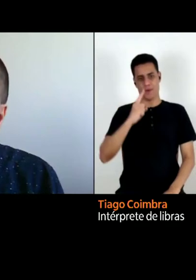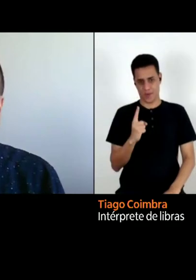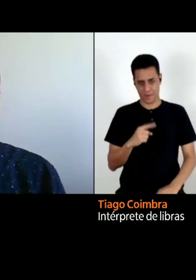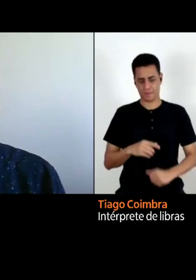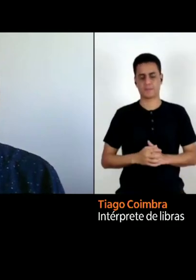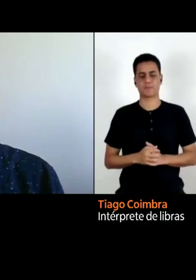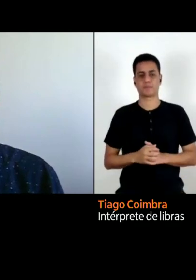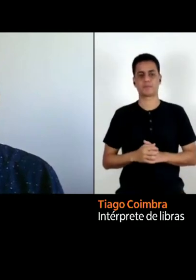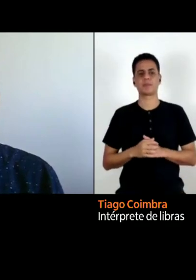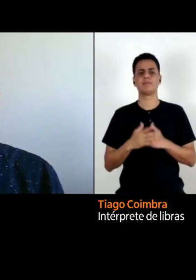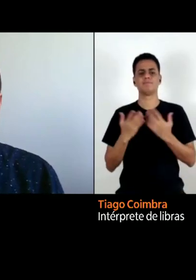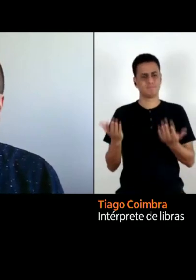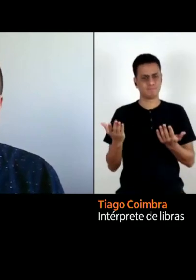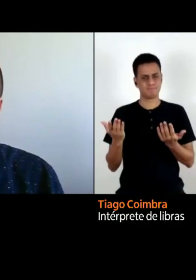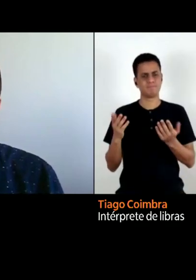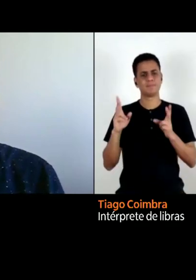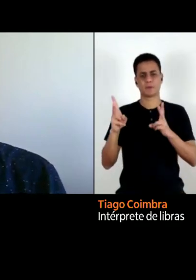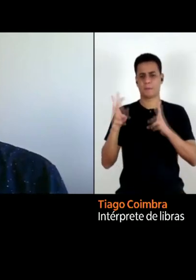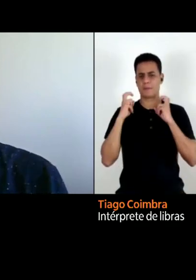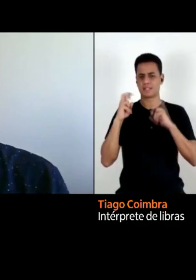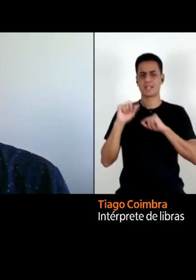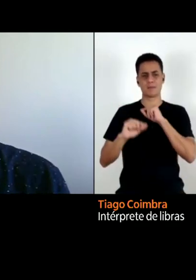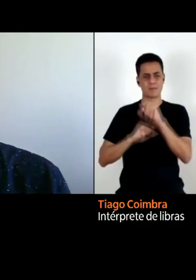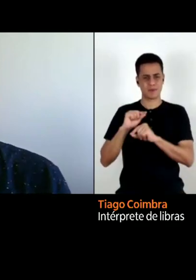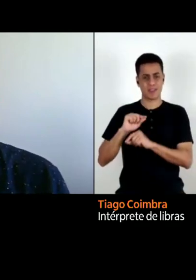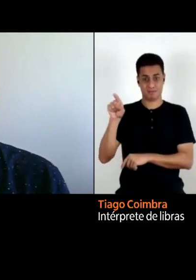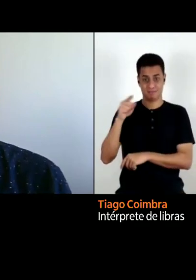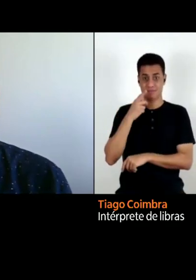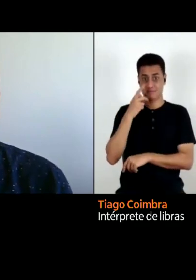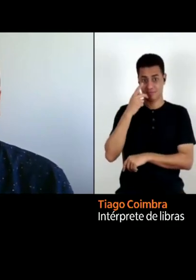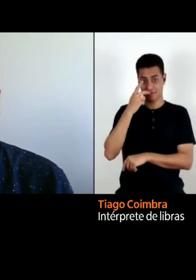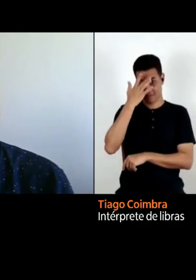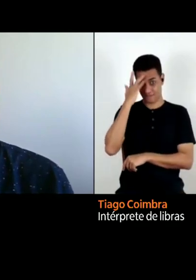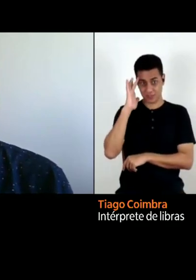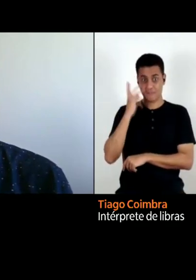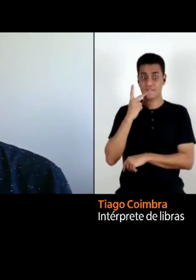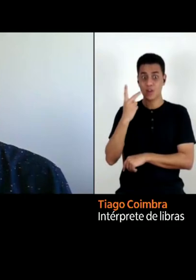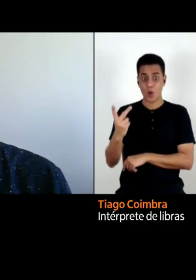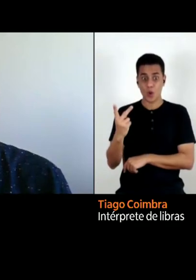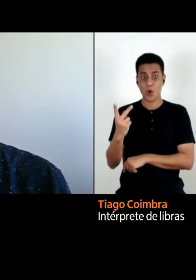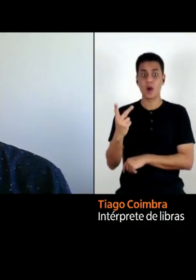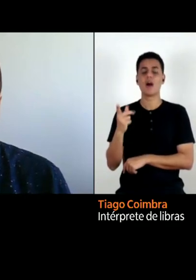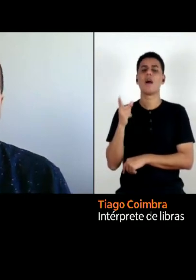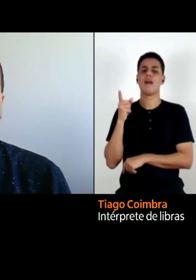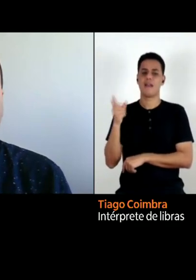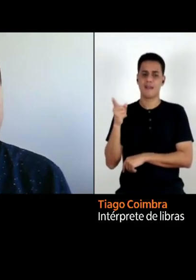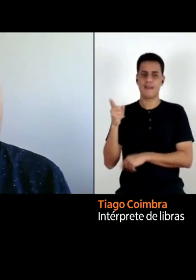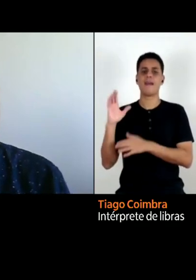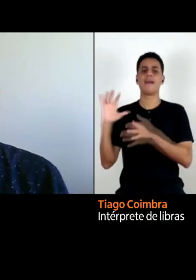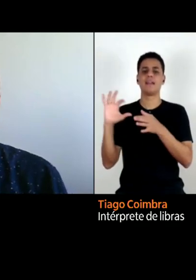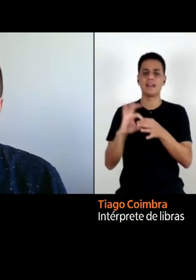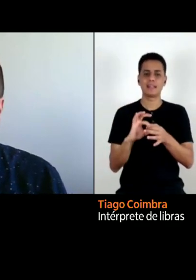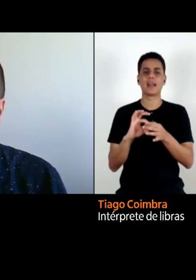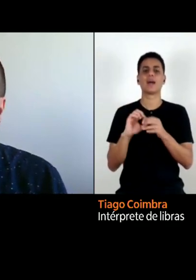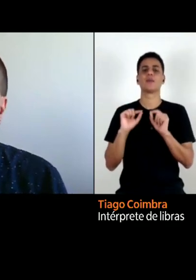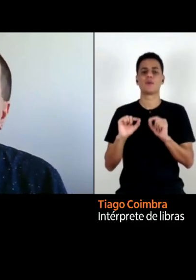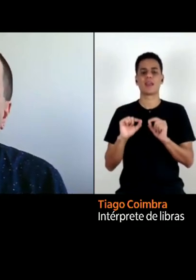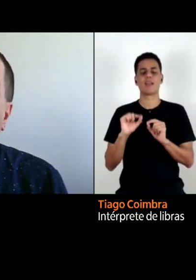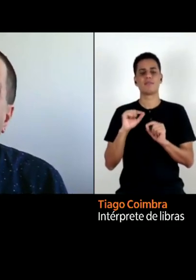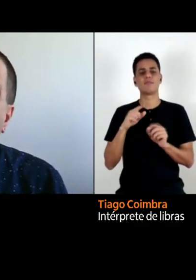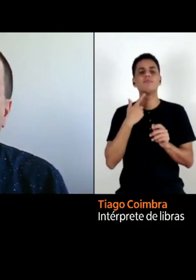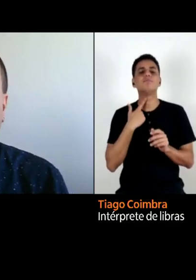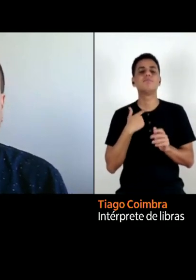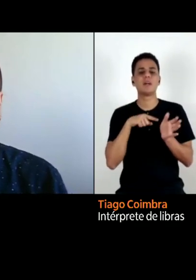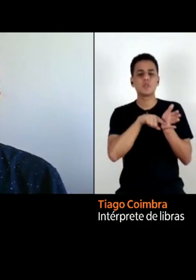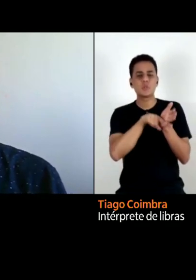o Neandertal é um avatar atávico do nosso impulso curatorial. Cabe ressaltar que o